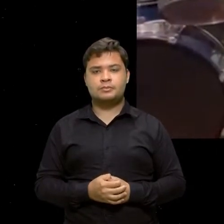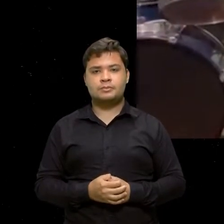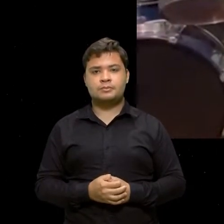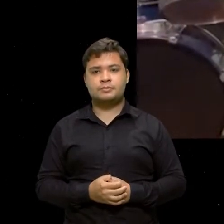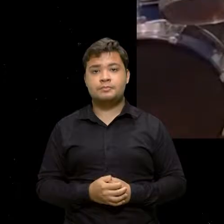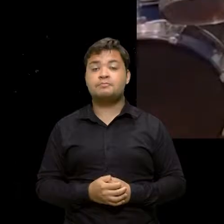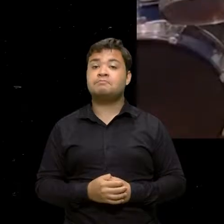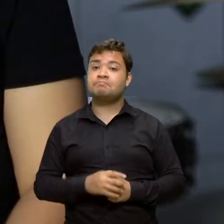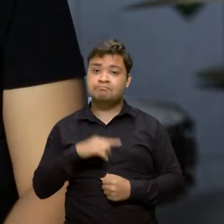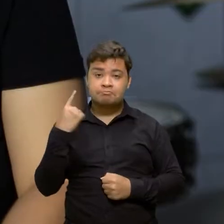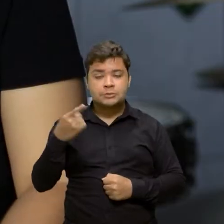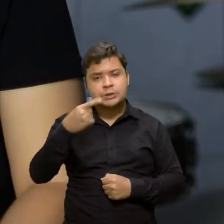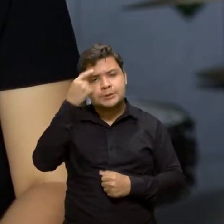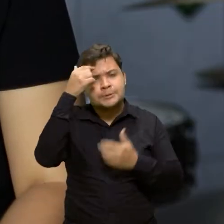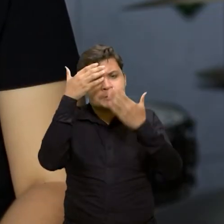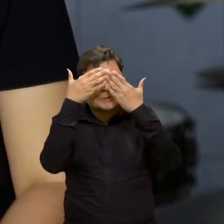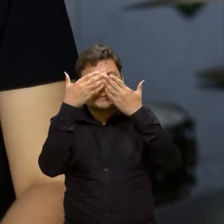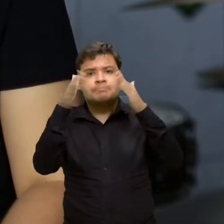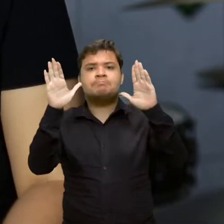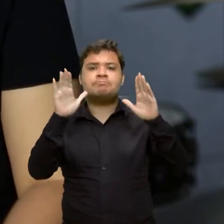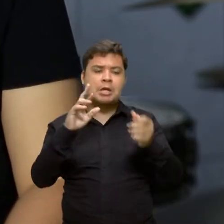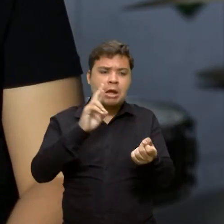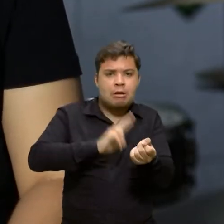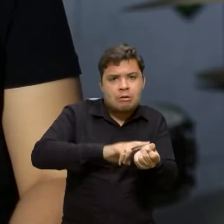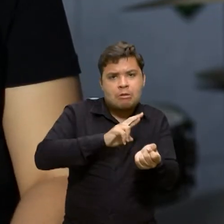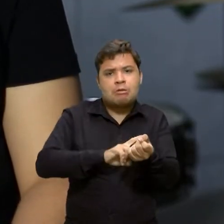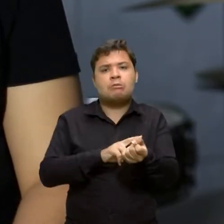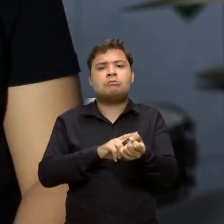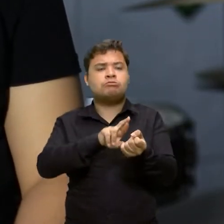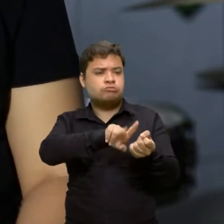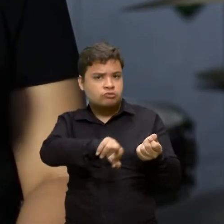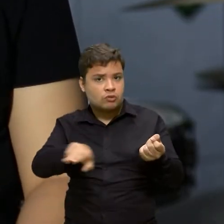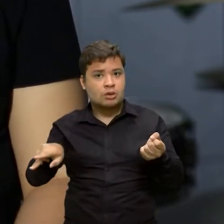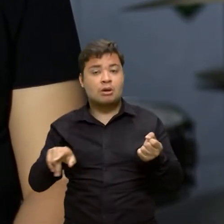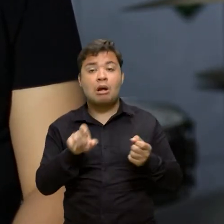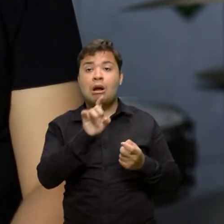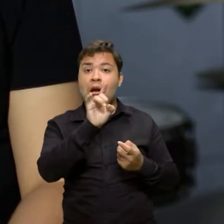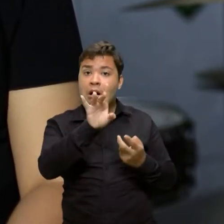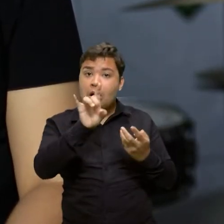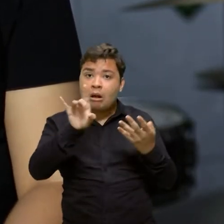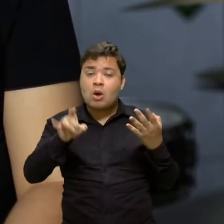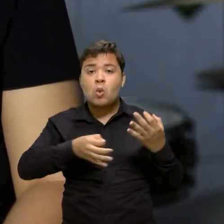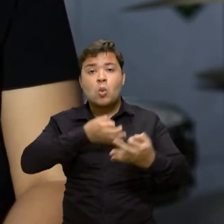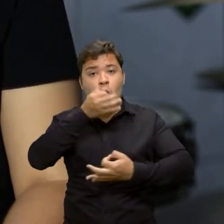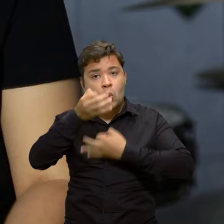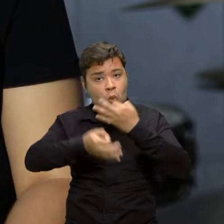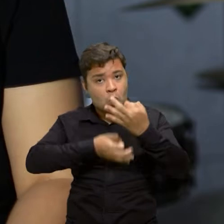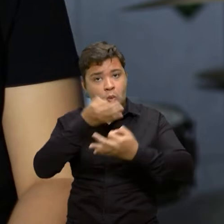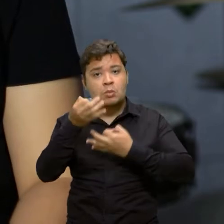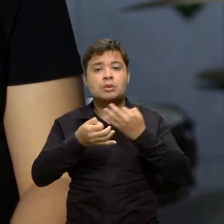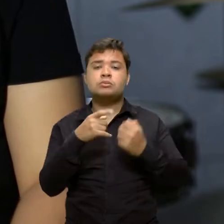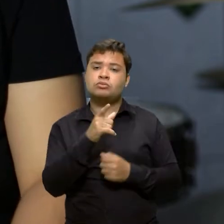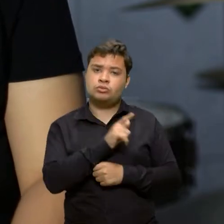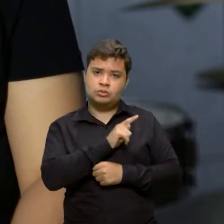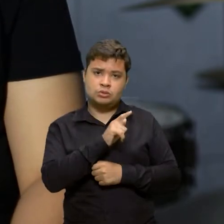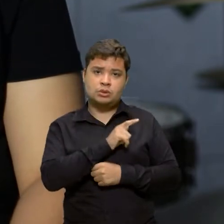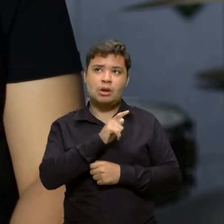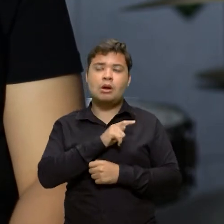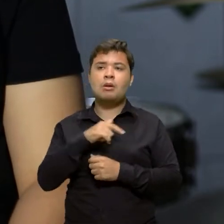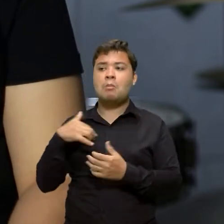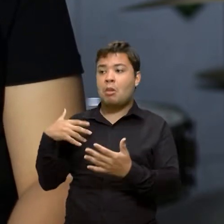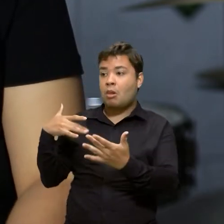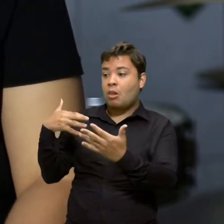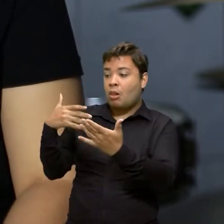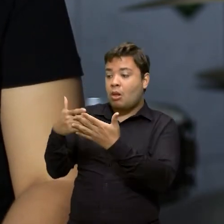Como a gente tem a cabeça aberta para ritmos e tudo mais, cada um dá a sua opinião ali e vai agregando em si até a gente chegar num